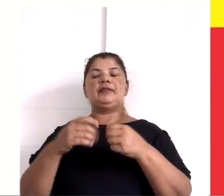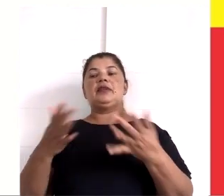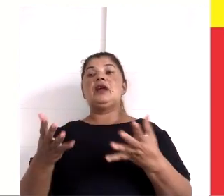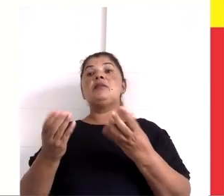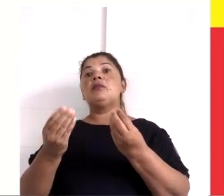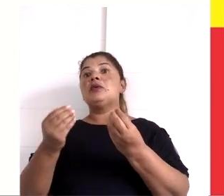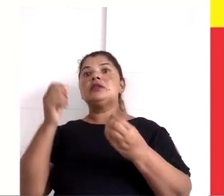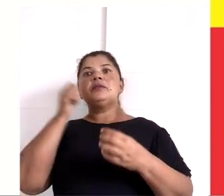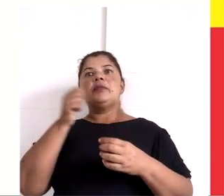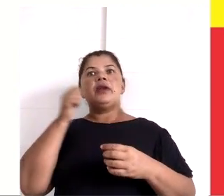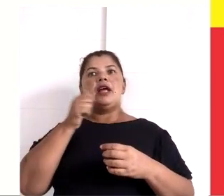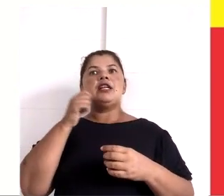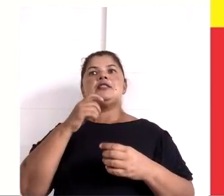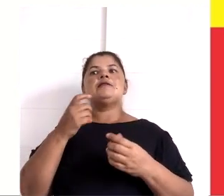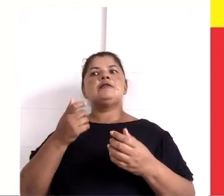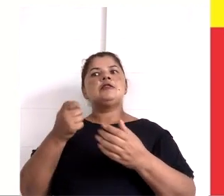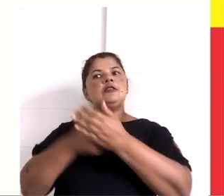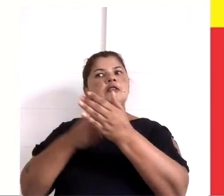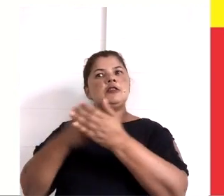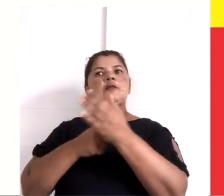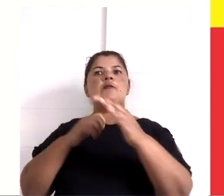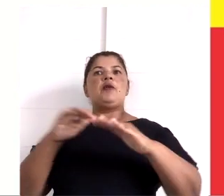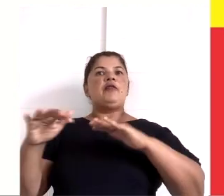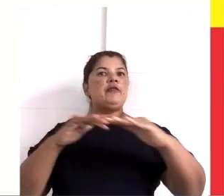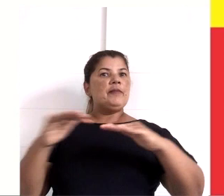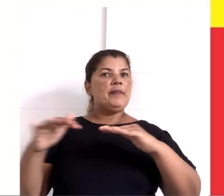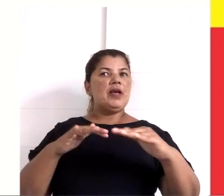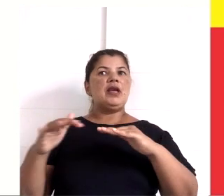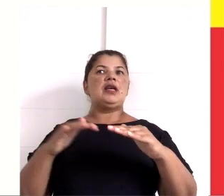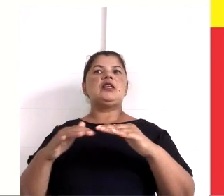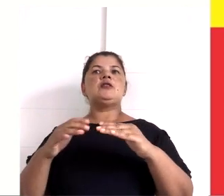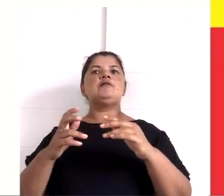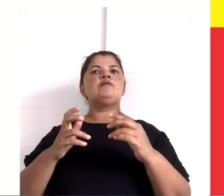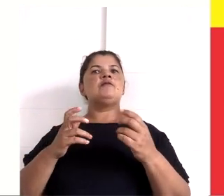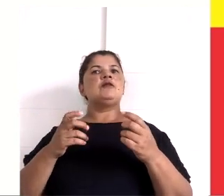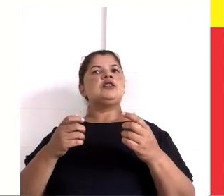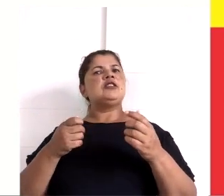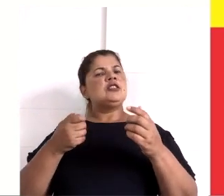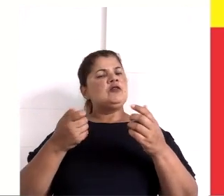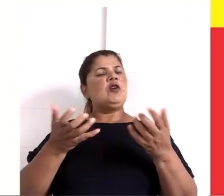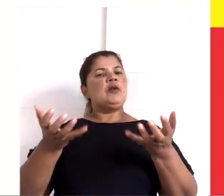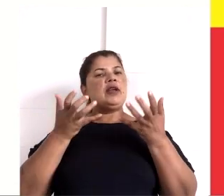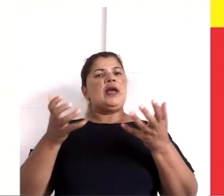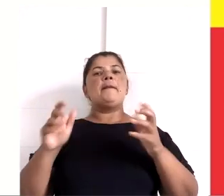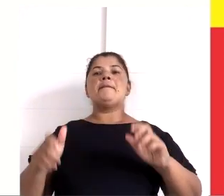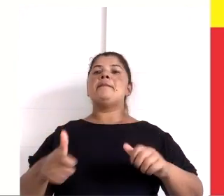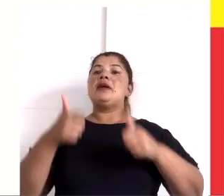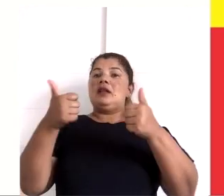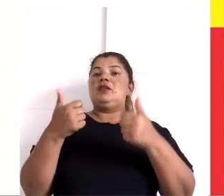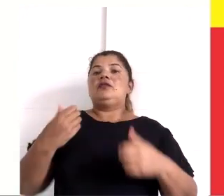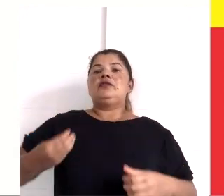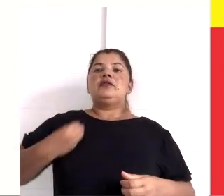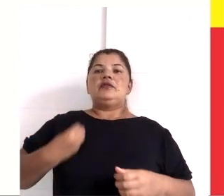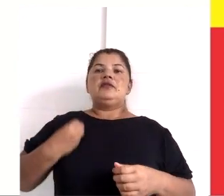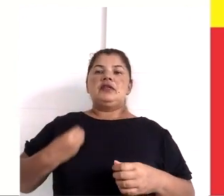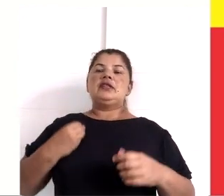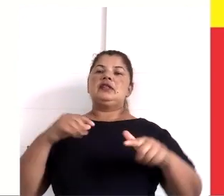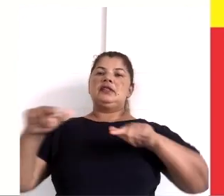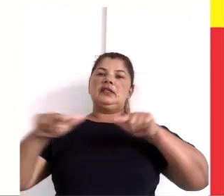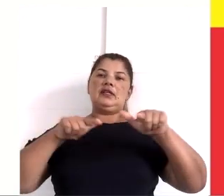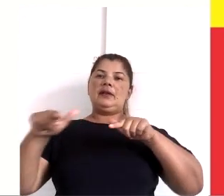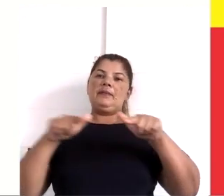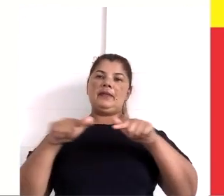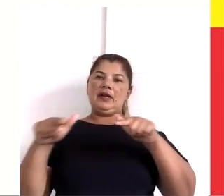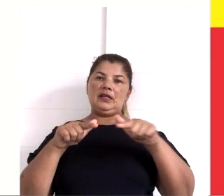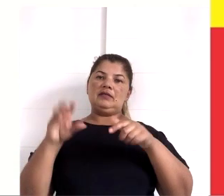mulheres aí começaram a liderar alguns movimentos que brigavam por melhores condições de vida e trabalho